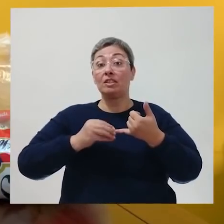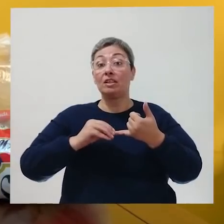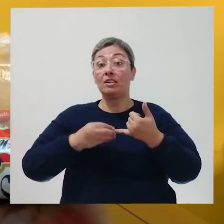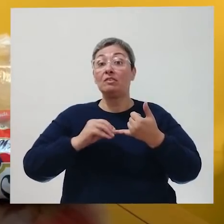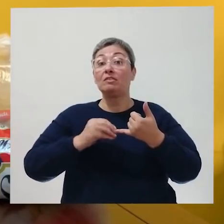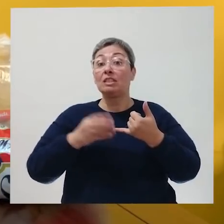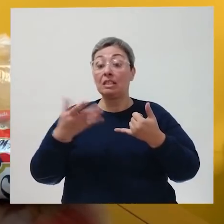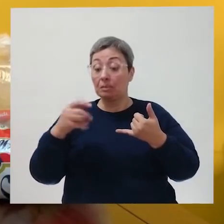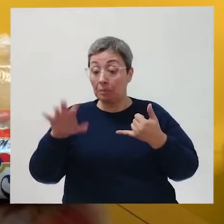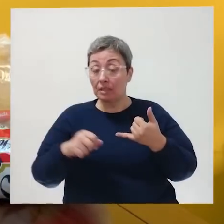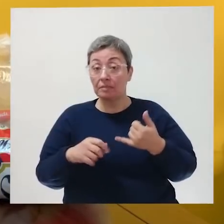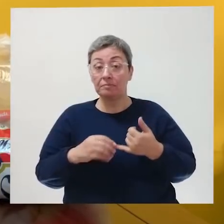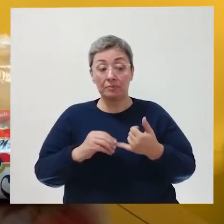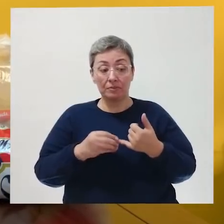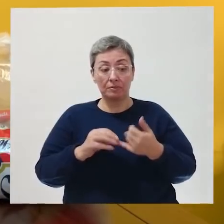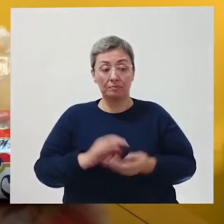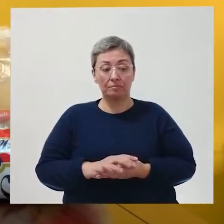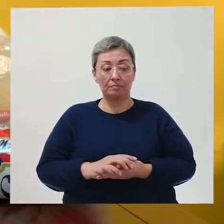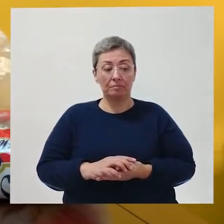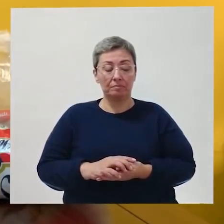pega o feijão aqui, ó.